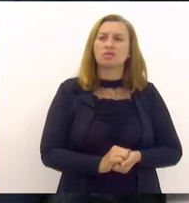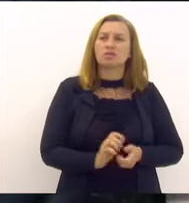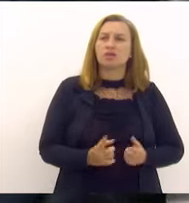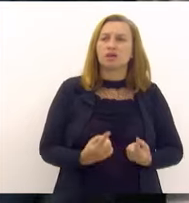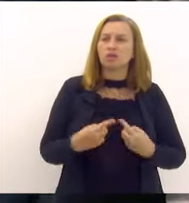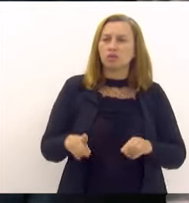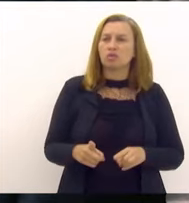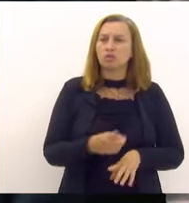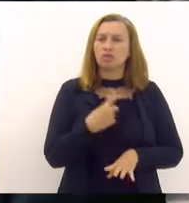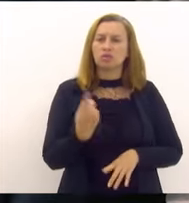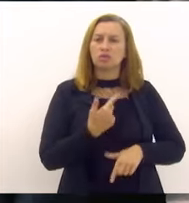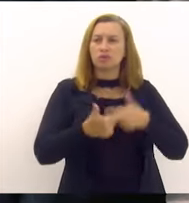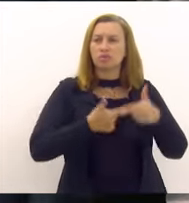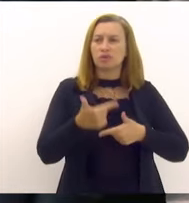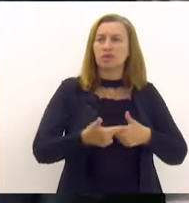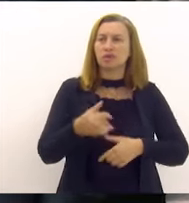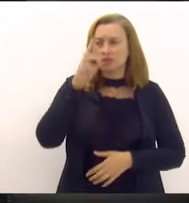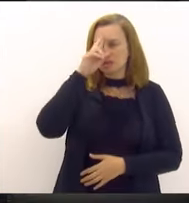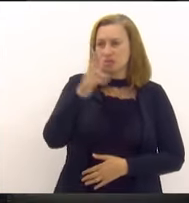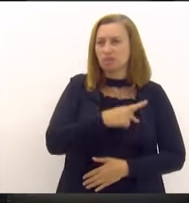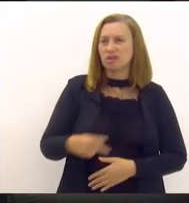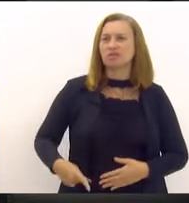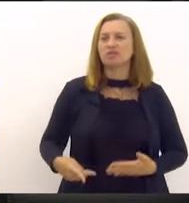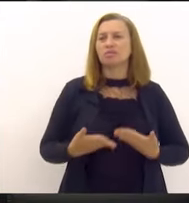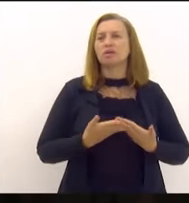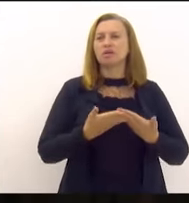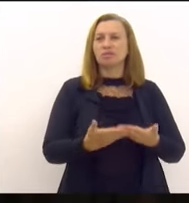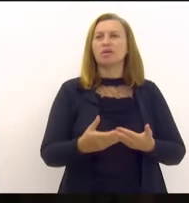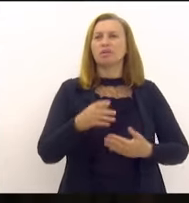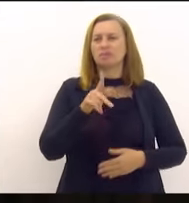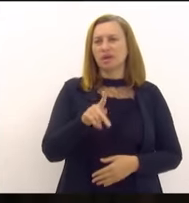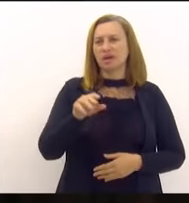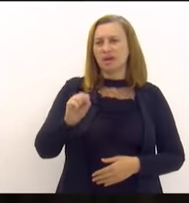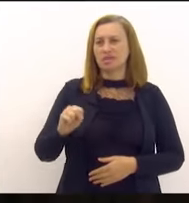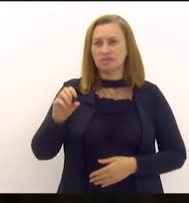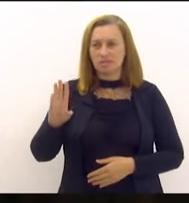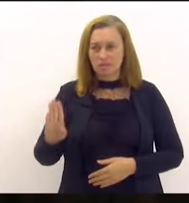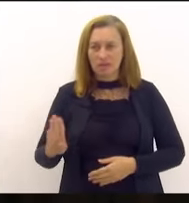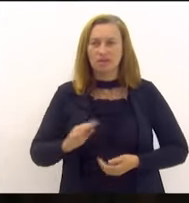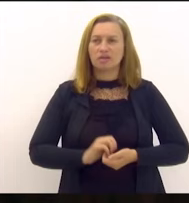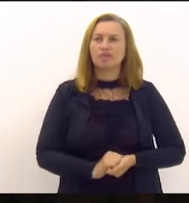parlamento. Senhor presidente, para encaminhar pelo PSB.